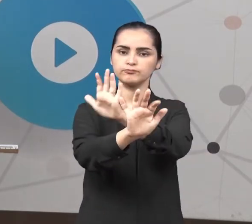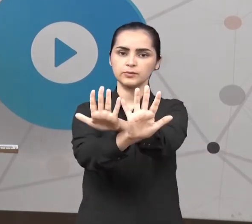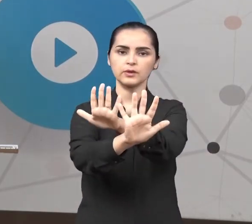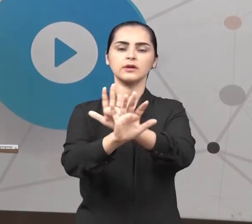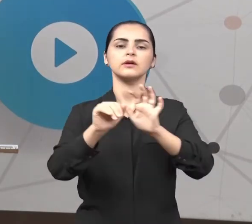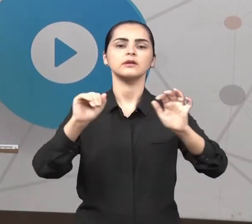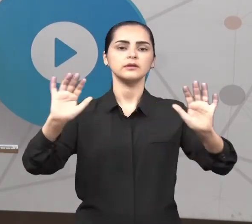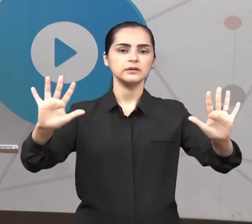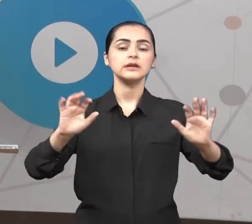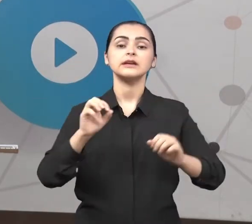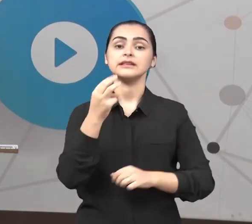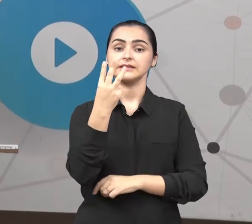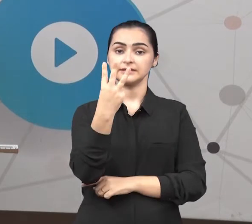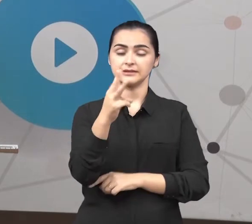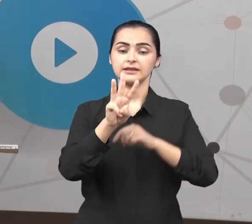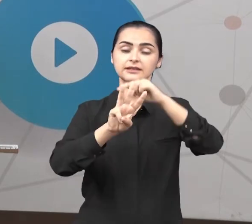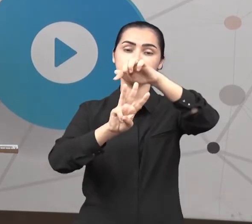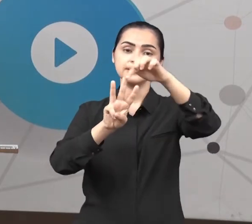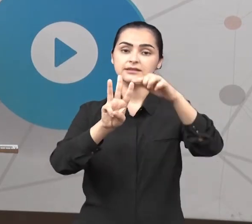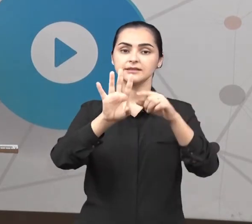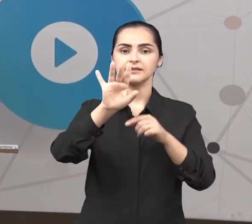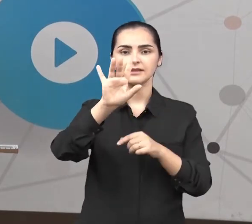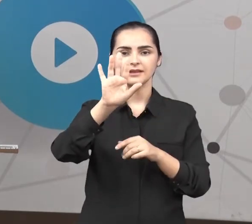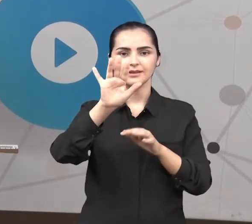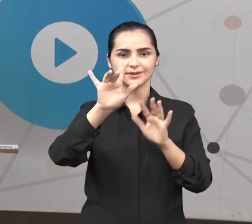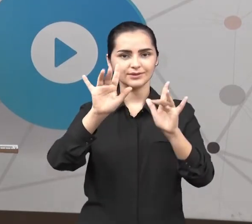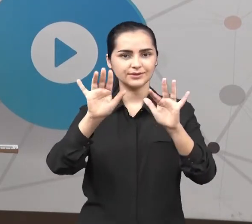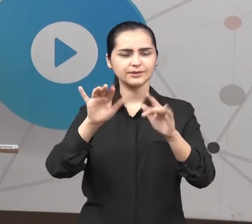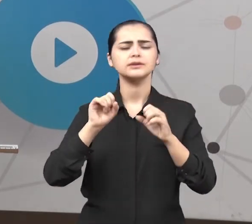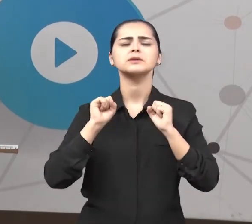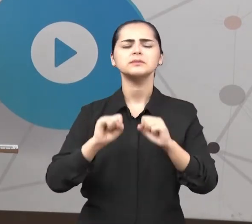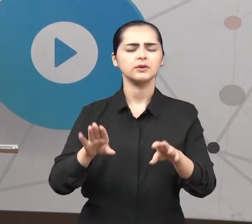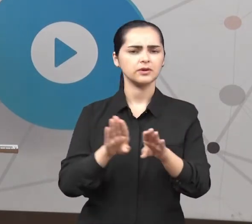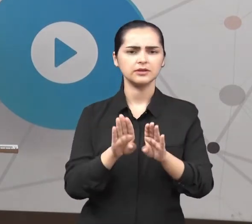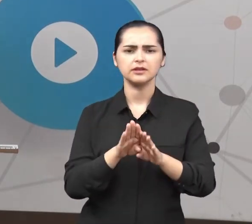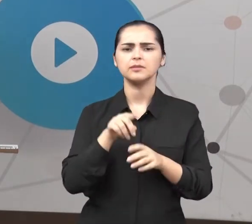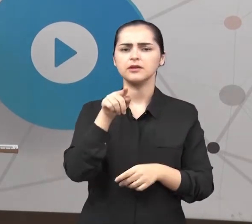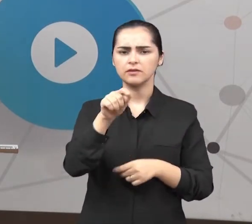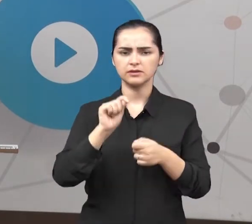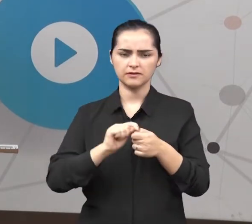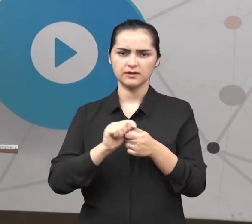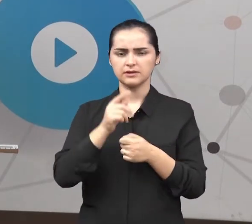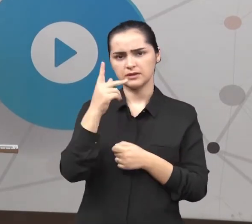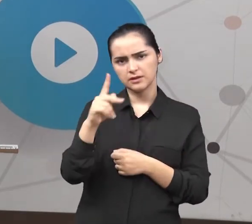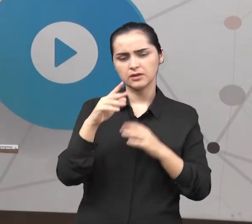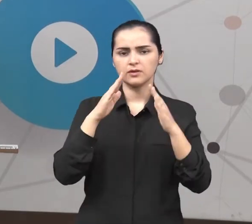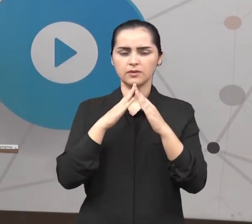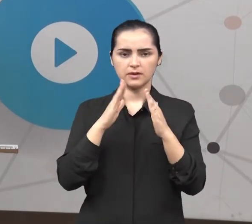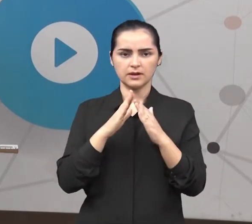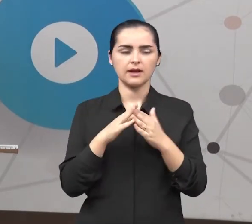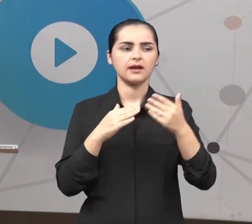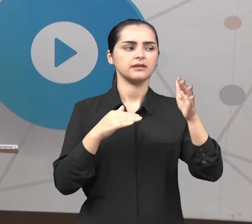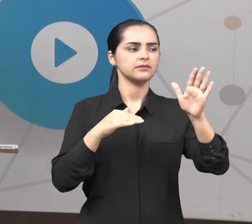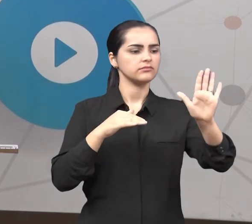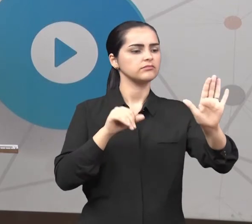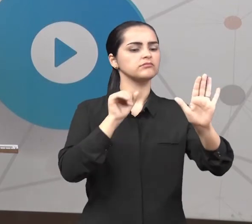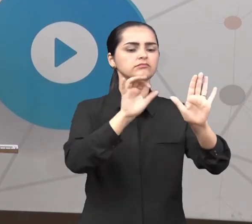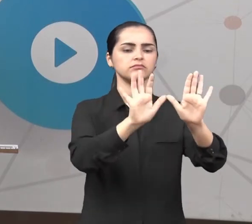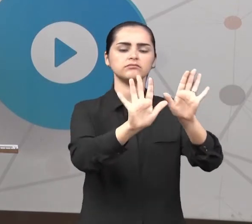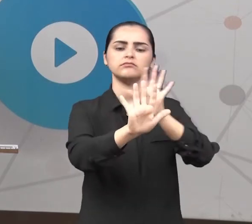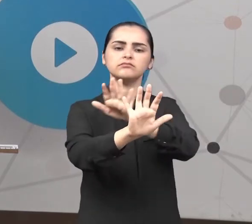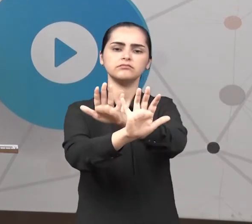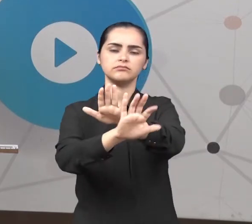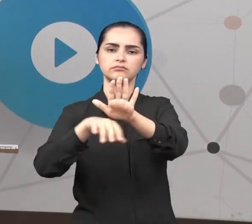dedos. Você pode fazer isso também na sua casa, colocando um palmo aberto após o outro